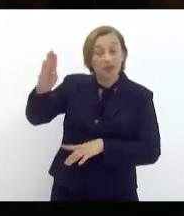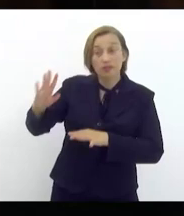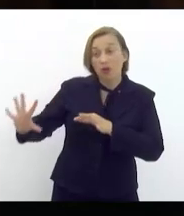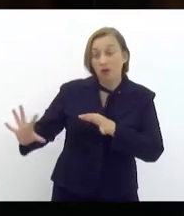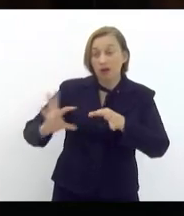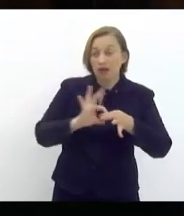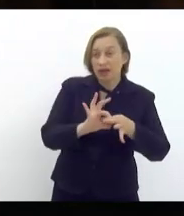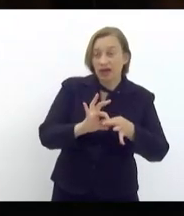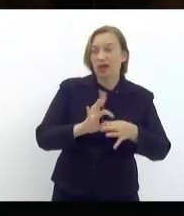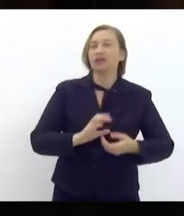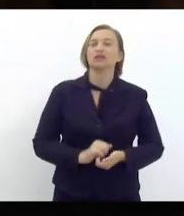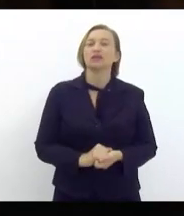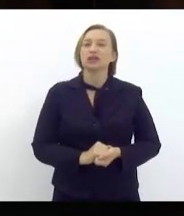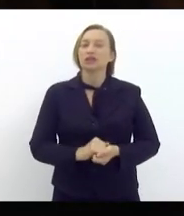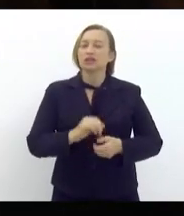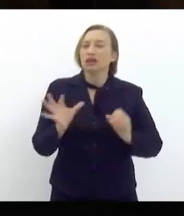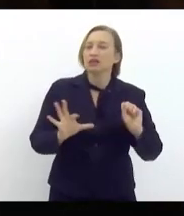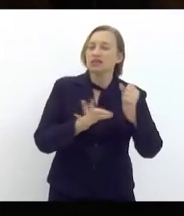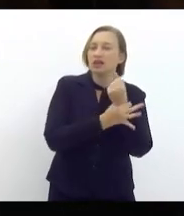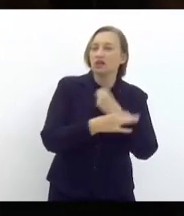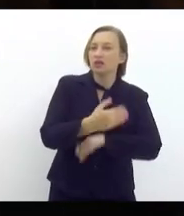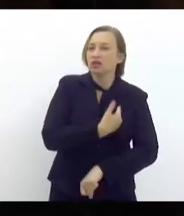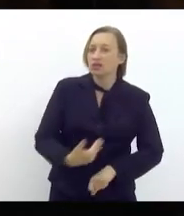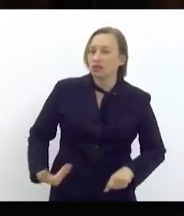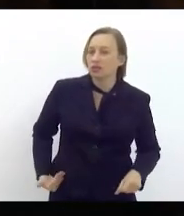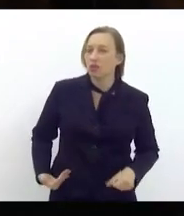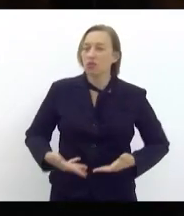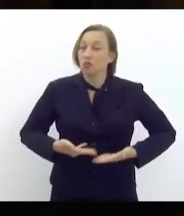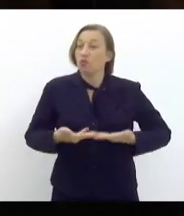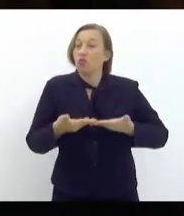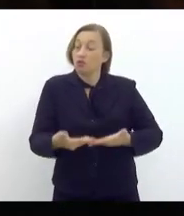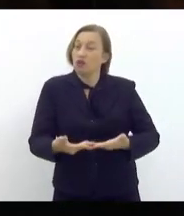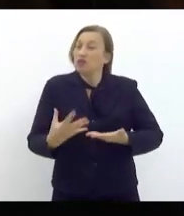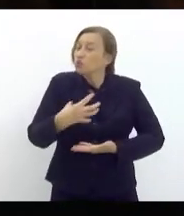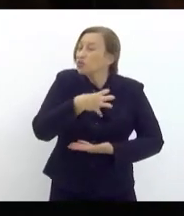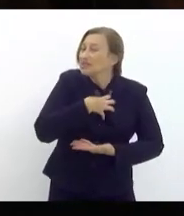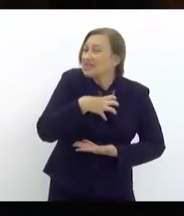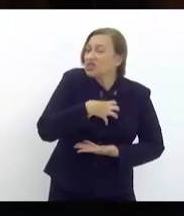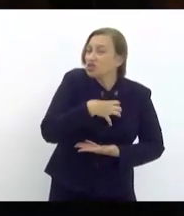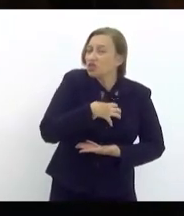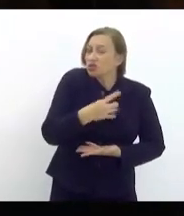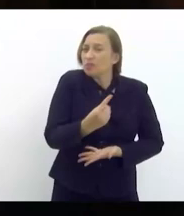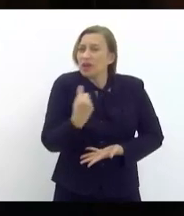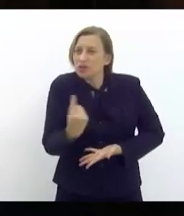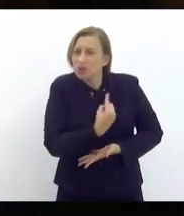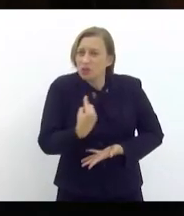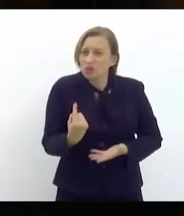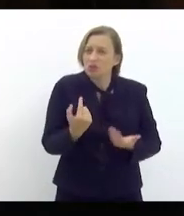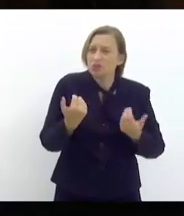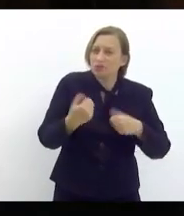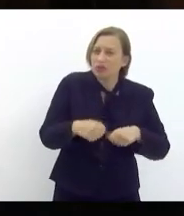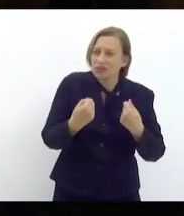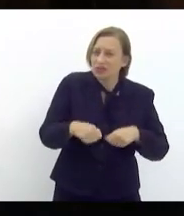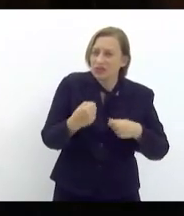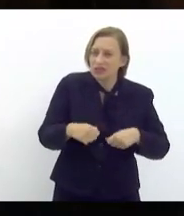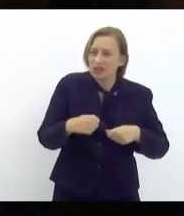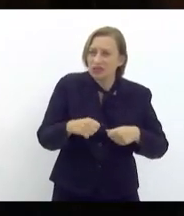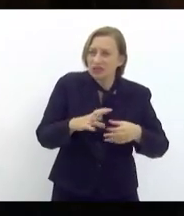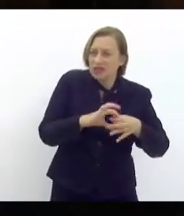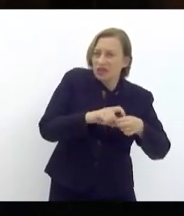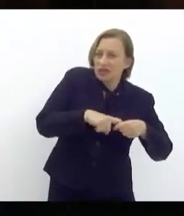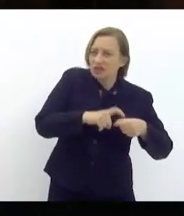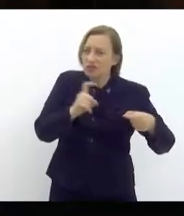à segurança pública a sua oferta num sentido que para nós deveria ser o da desmilitarização